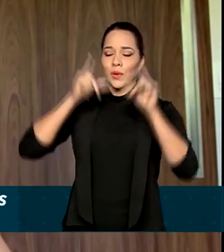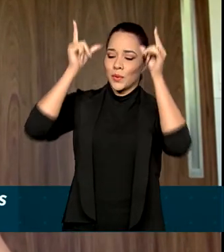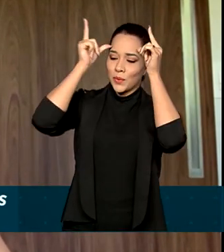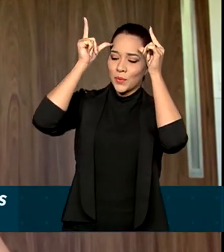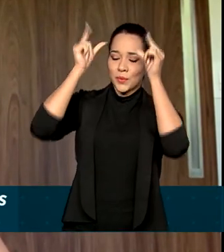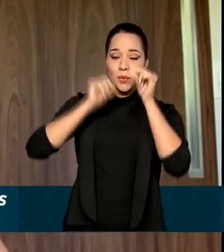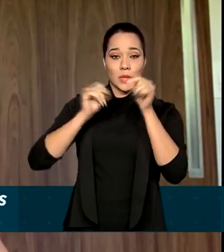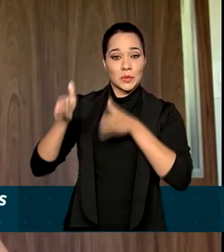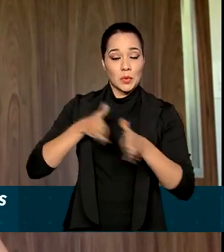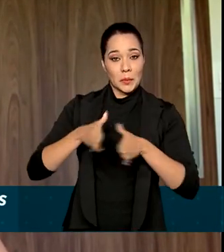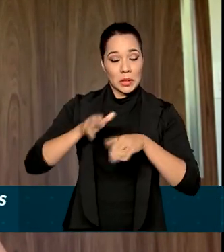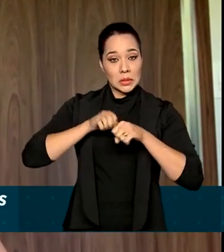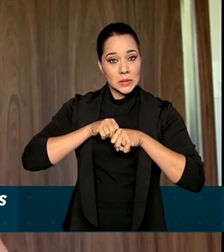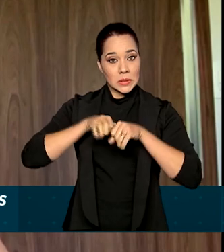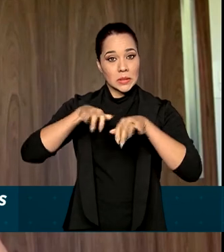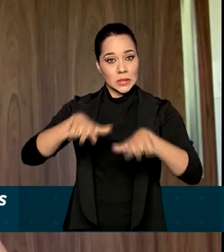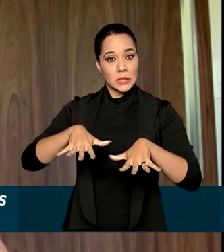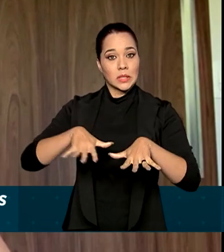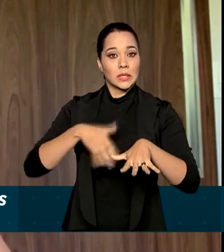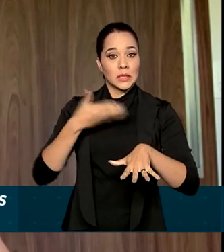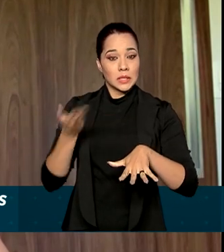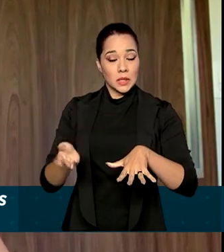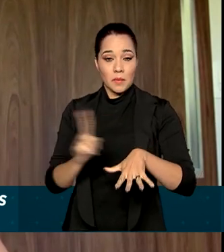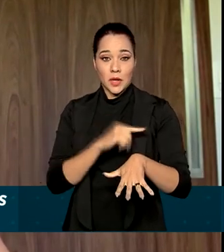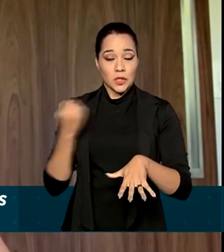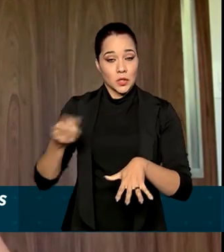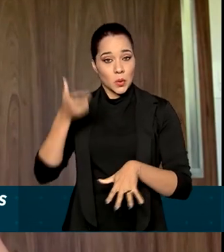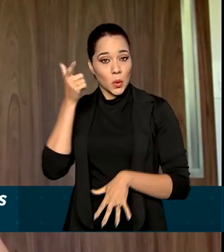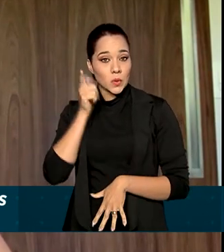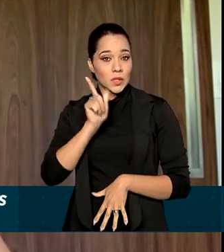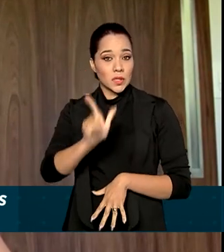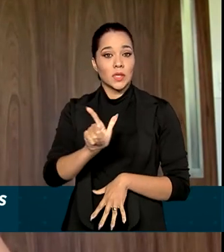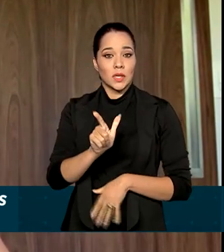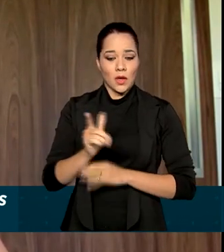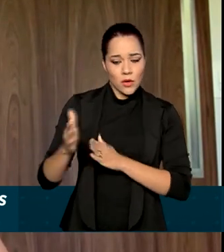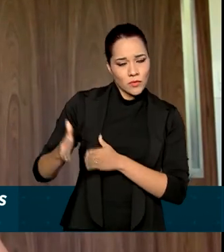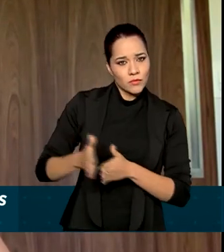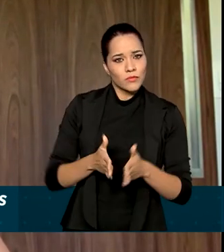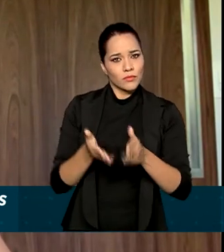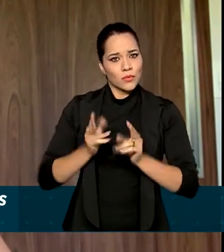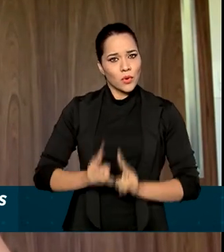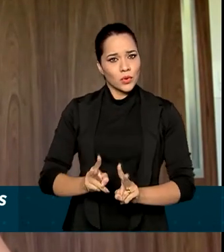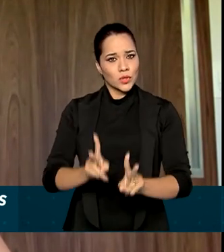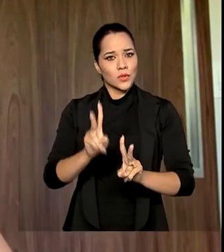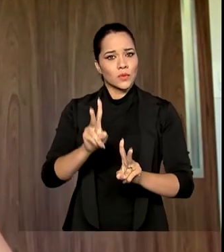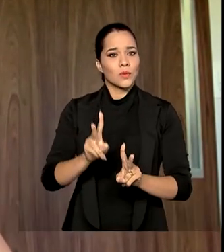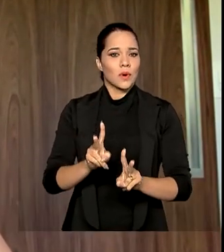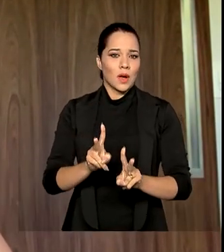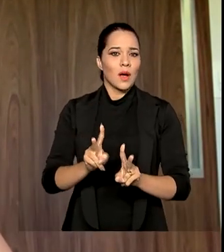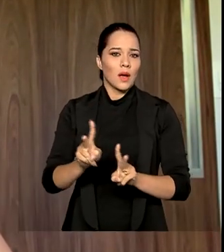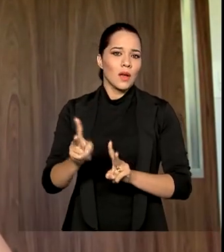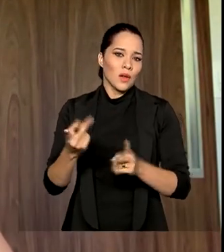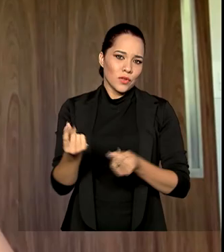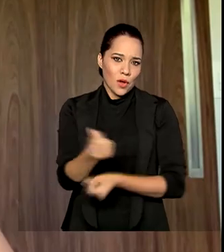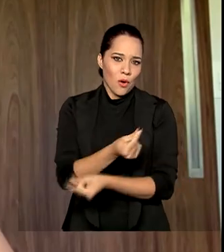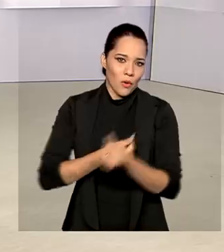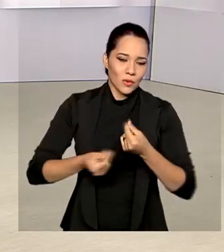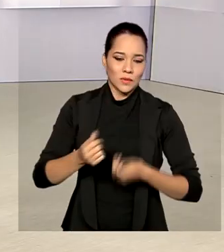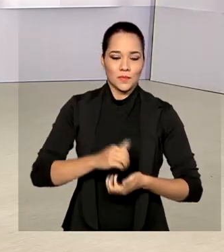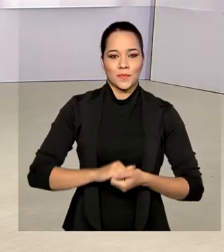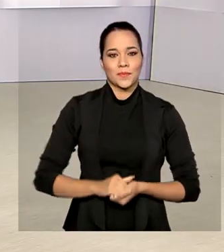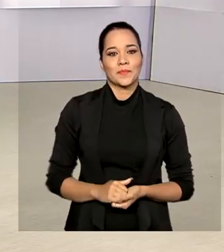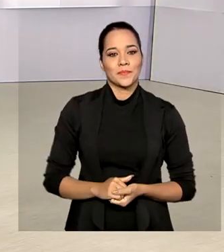nesse momento de crise para a gente conseguir seguir andando, seguir movimentando o negócio.